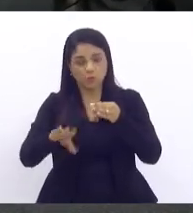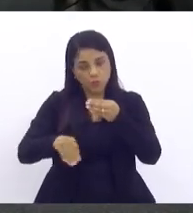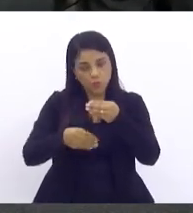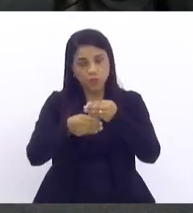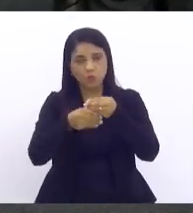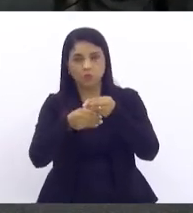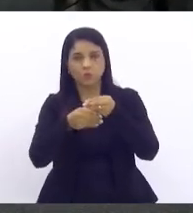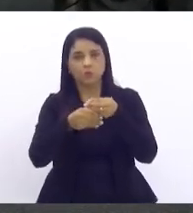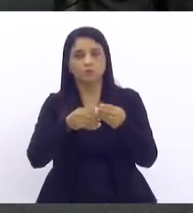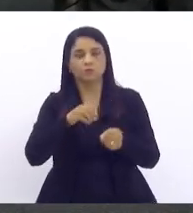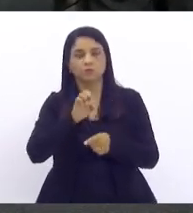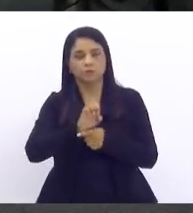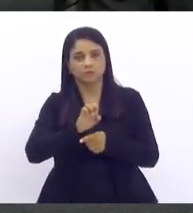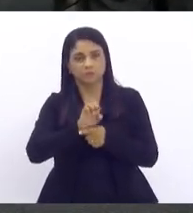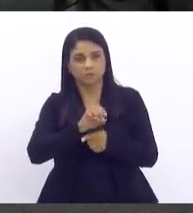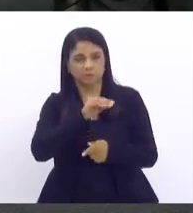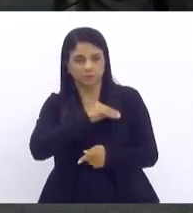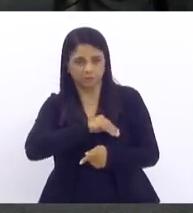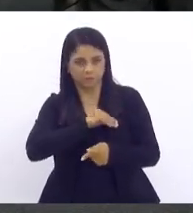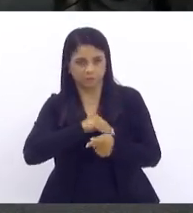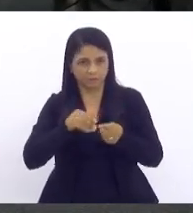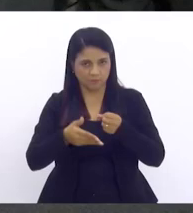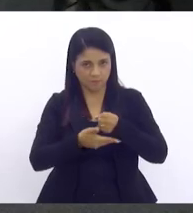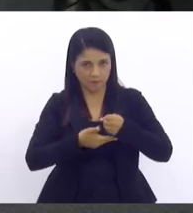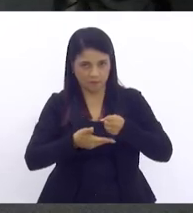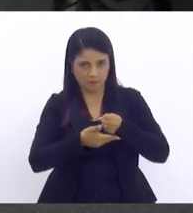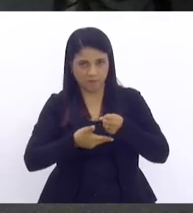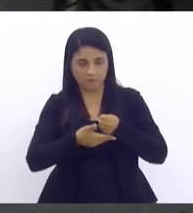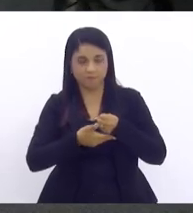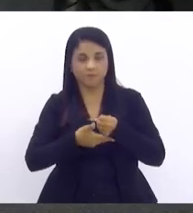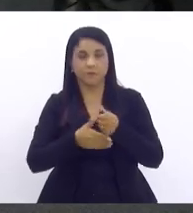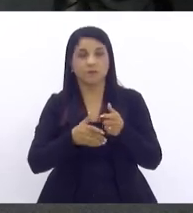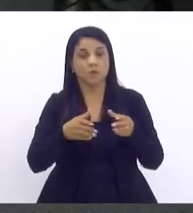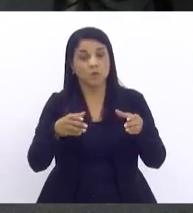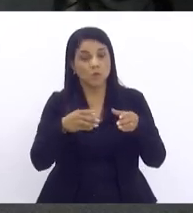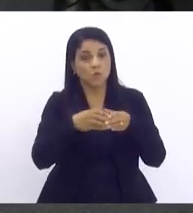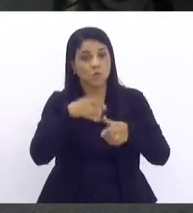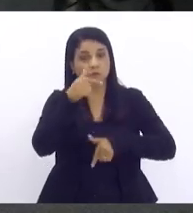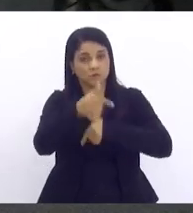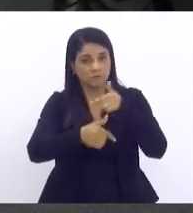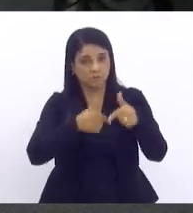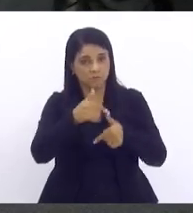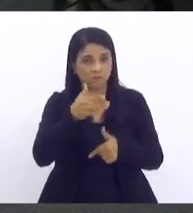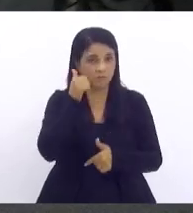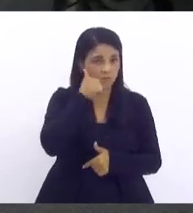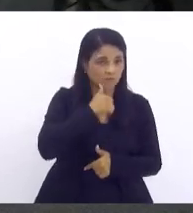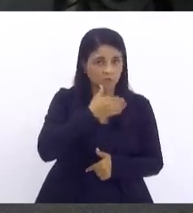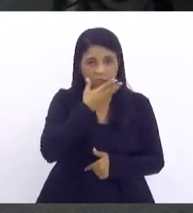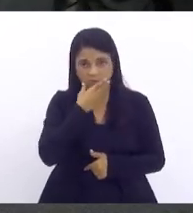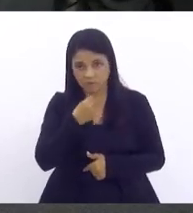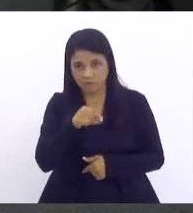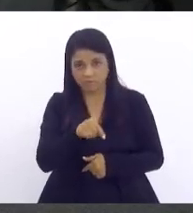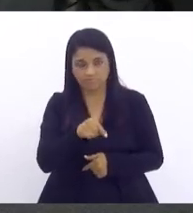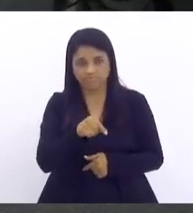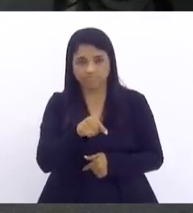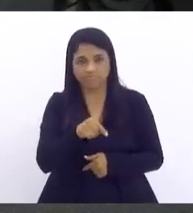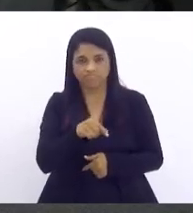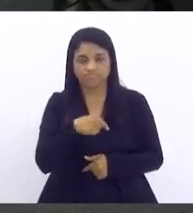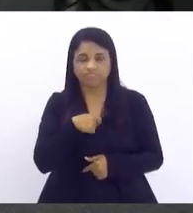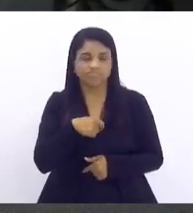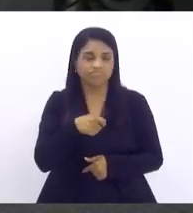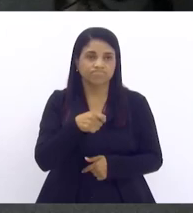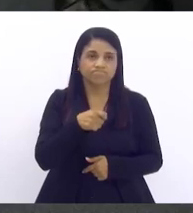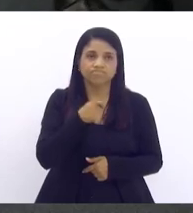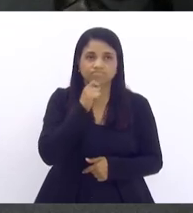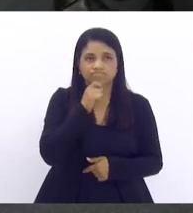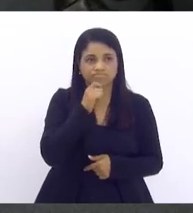Rio de Janeiro, porque a gama, a maior parcela das trabalhadoras e dos trabalhadores não observam